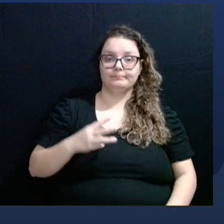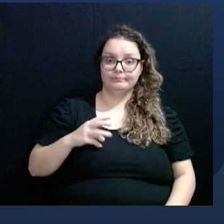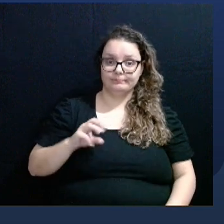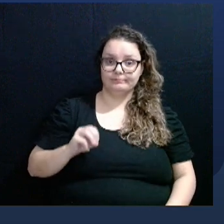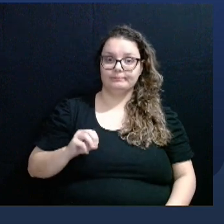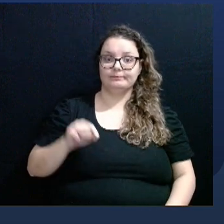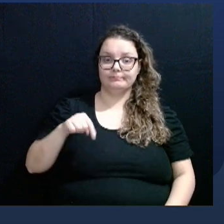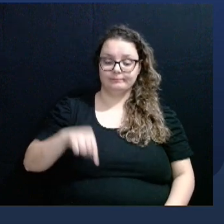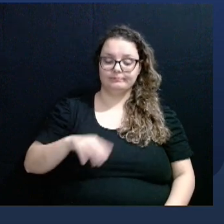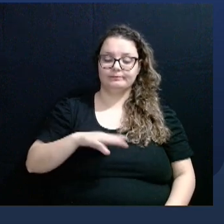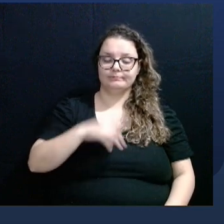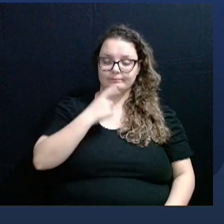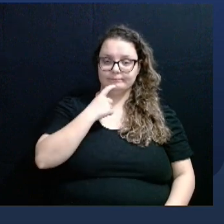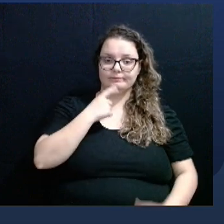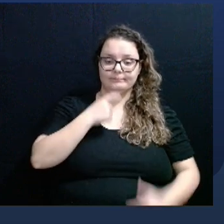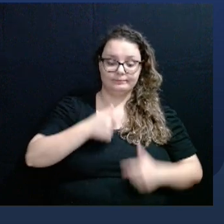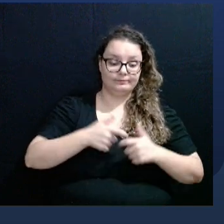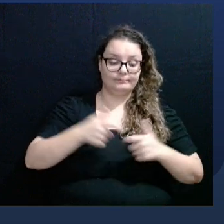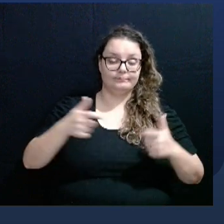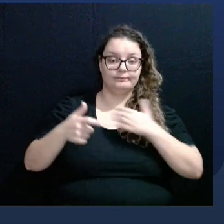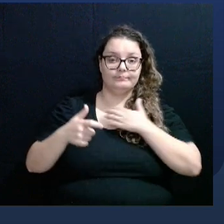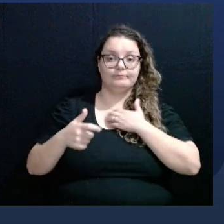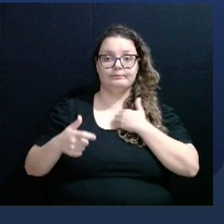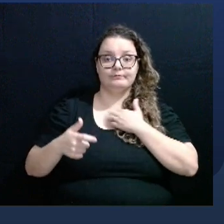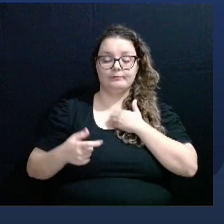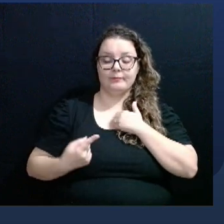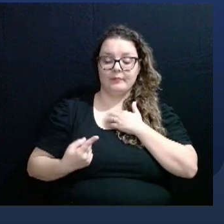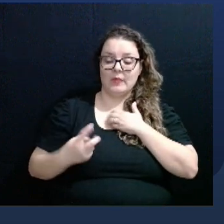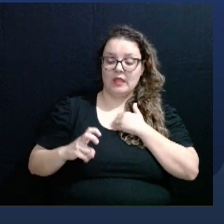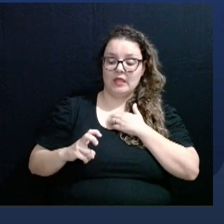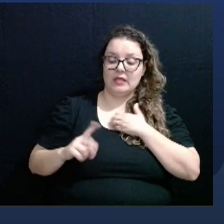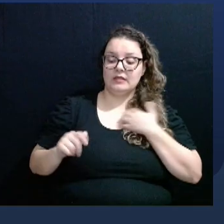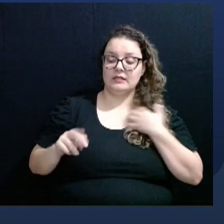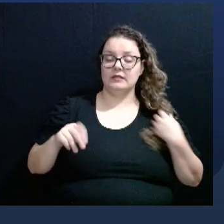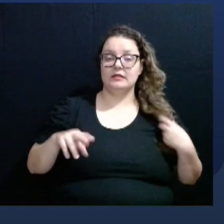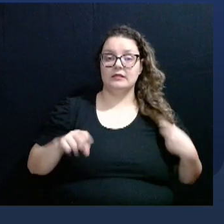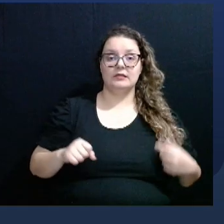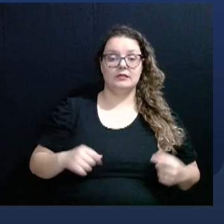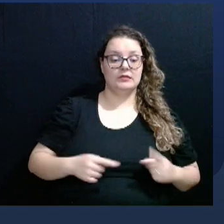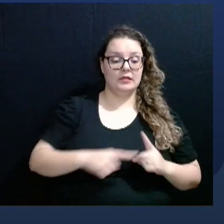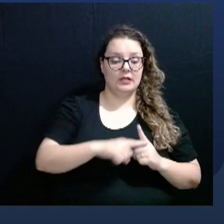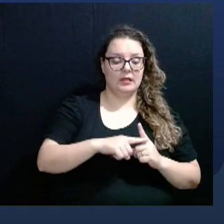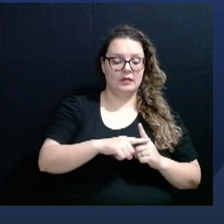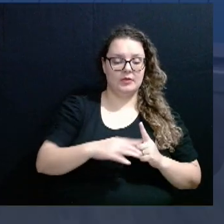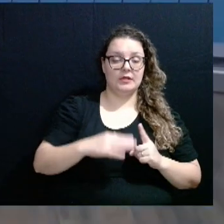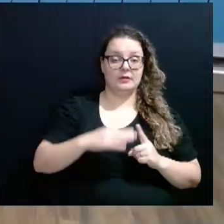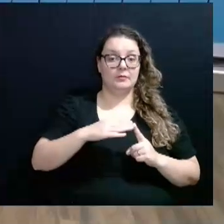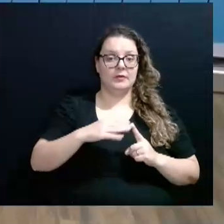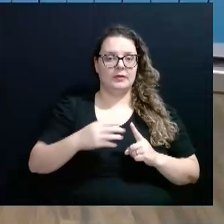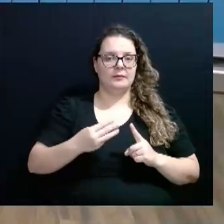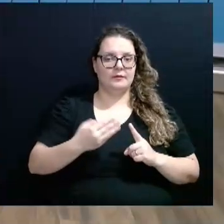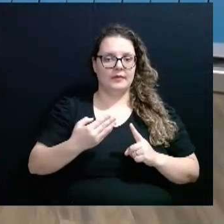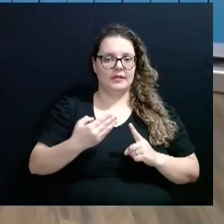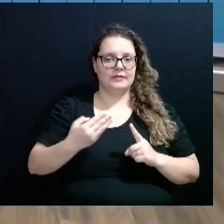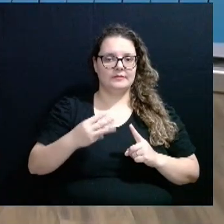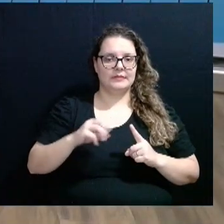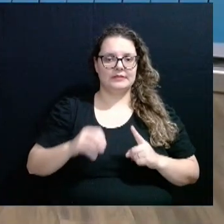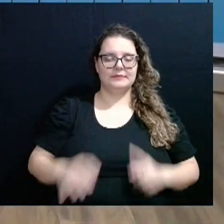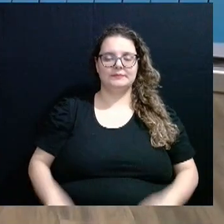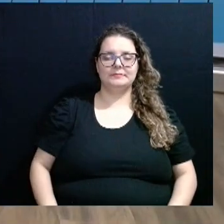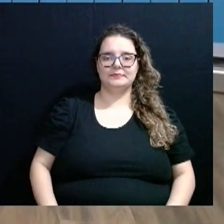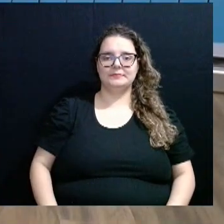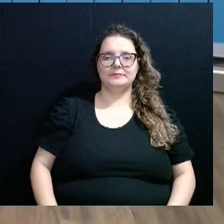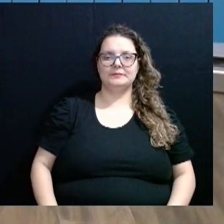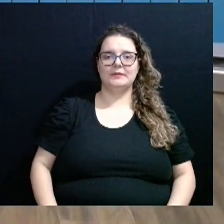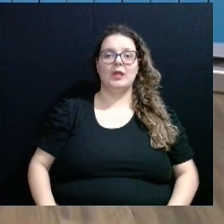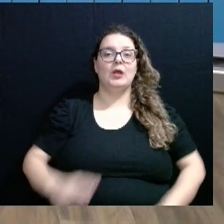uma amplitude térmica aí de 15 graus entre a mínima e a máxima aqui na cidade de Campinas. O Jornal